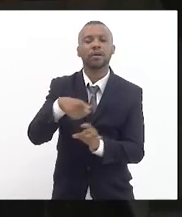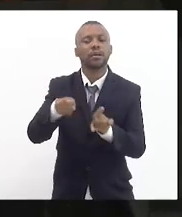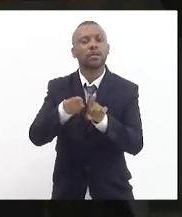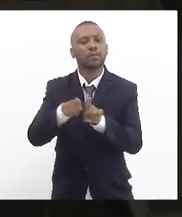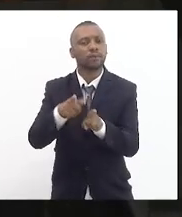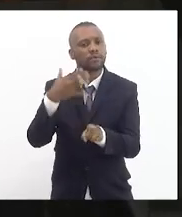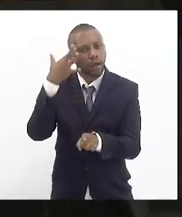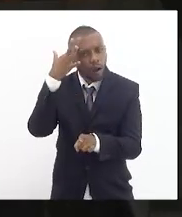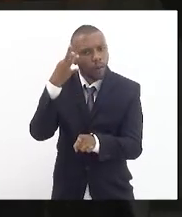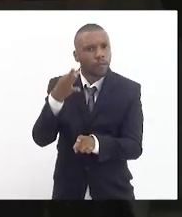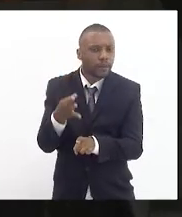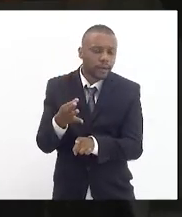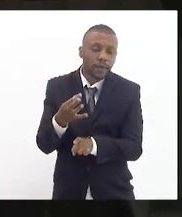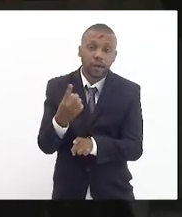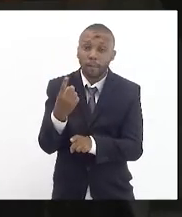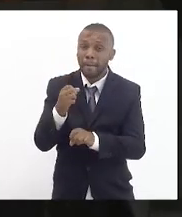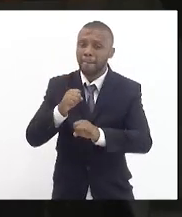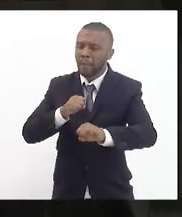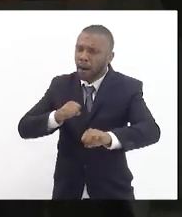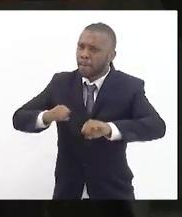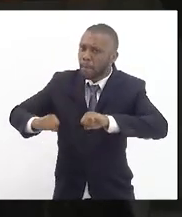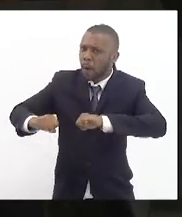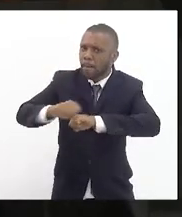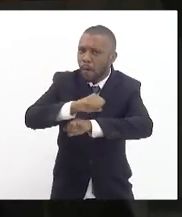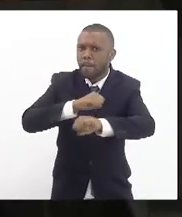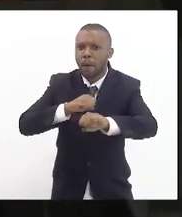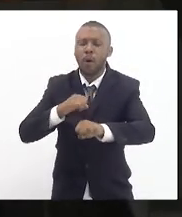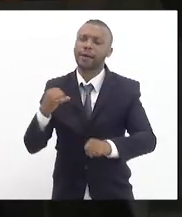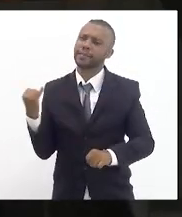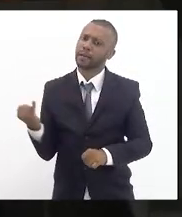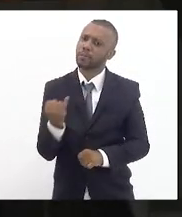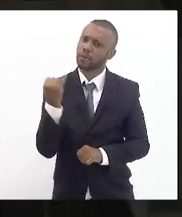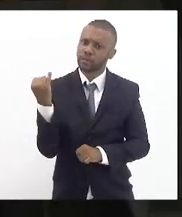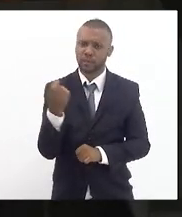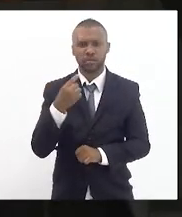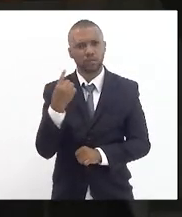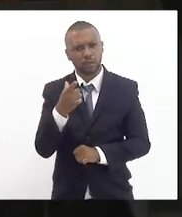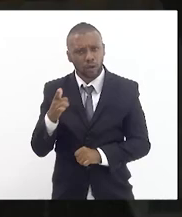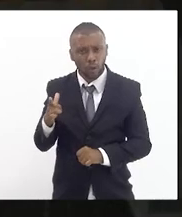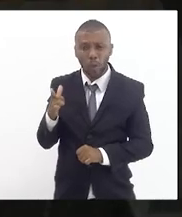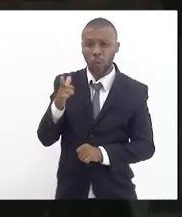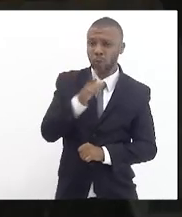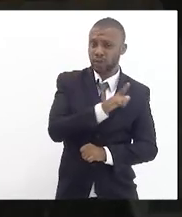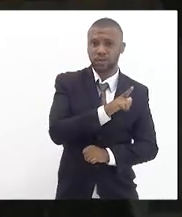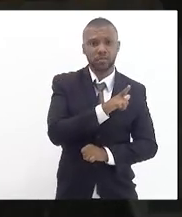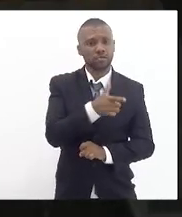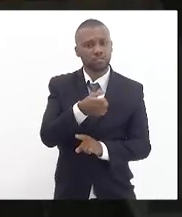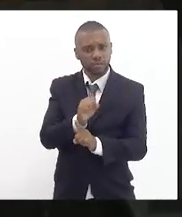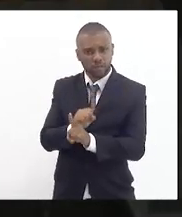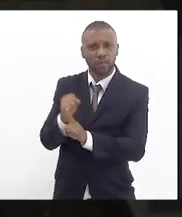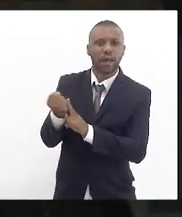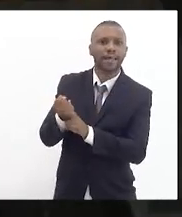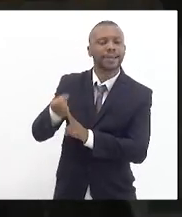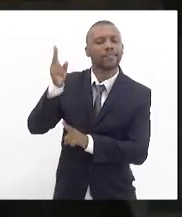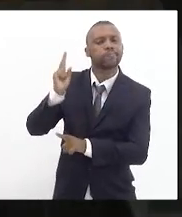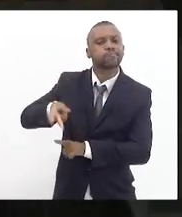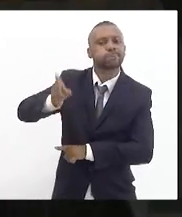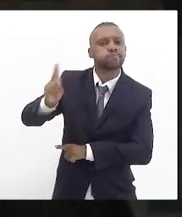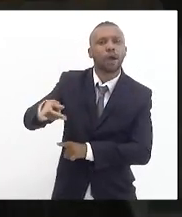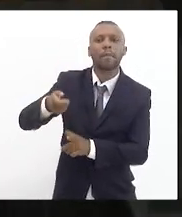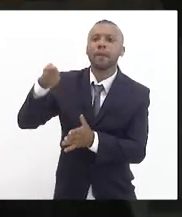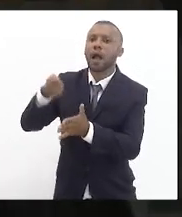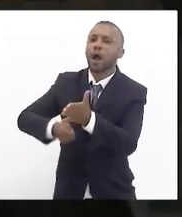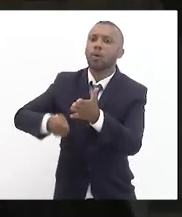entender que uma das lutas mais relevantes que temos que travar na nossa sociedade seja sempre a